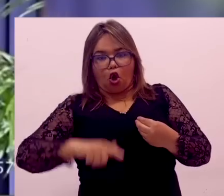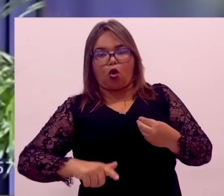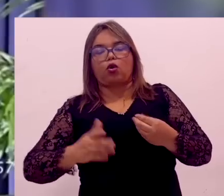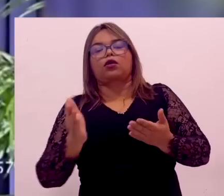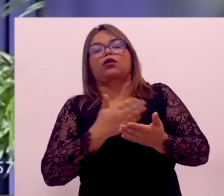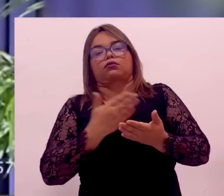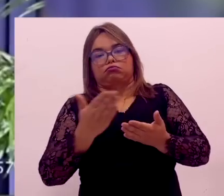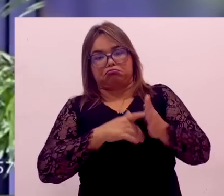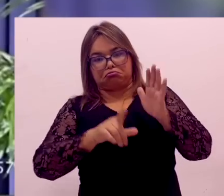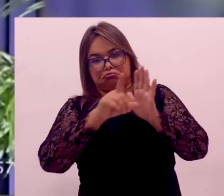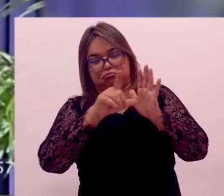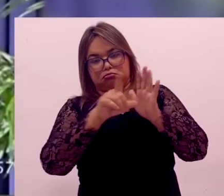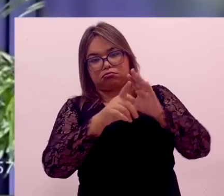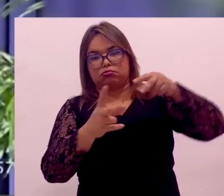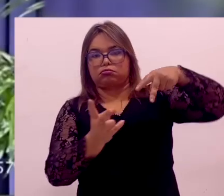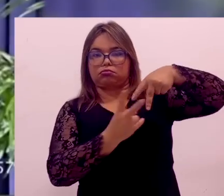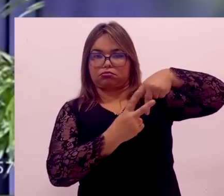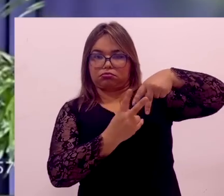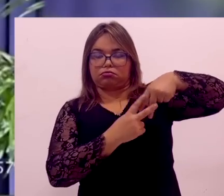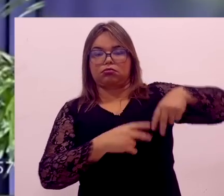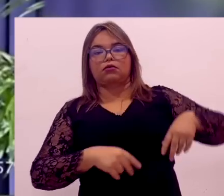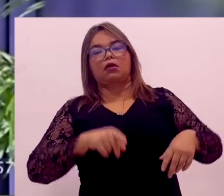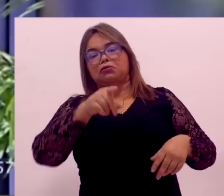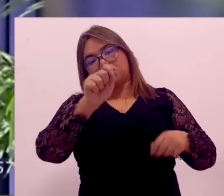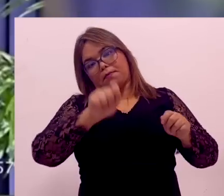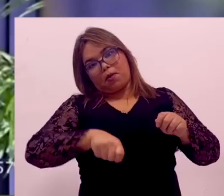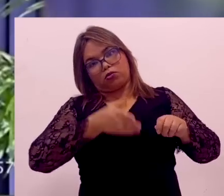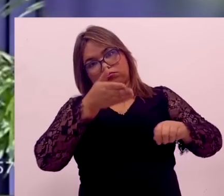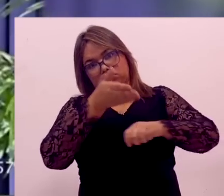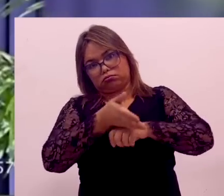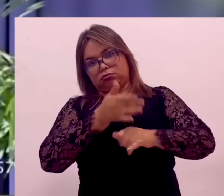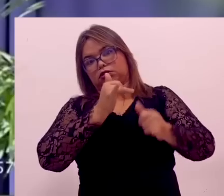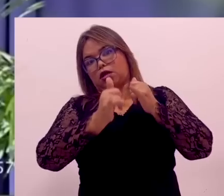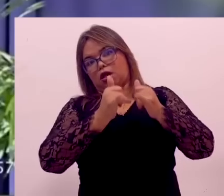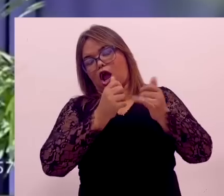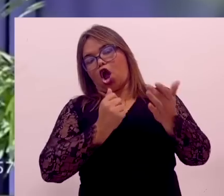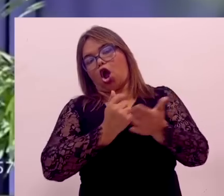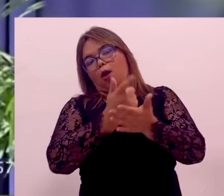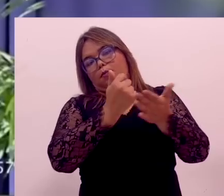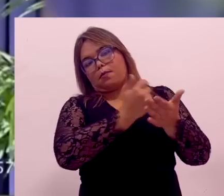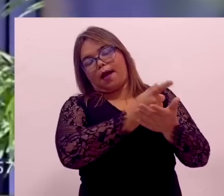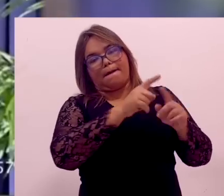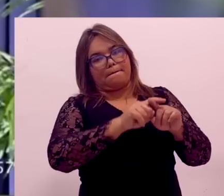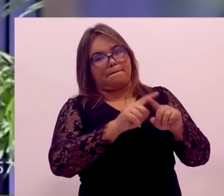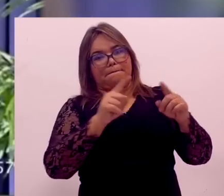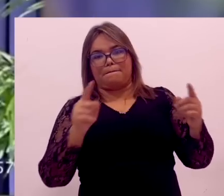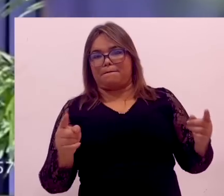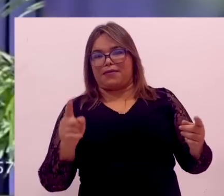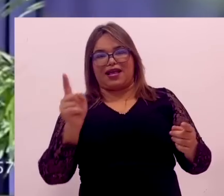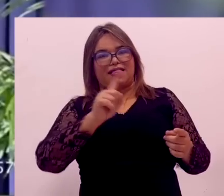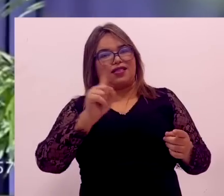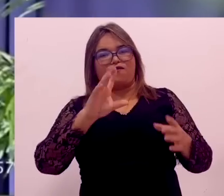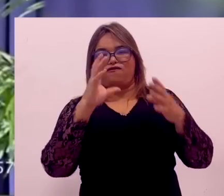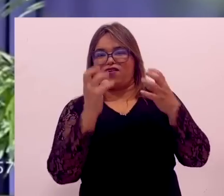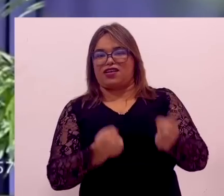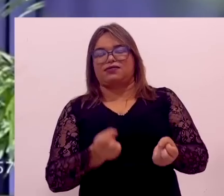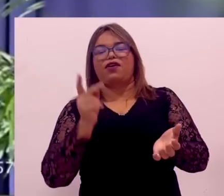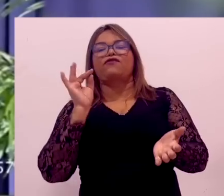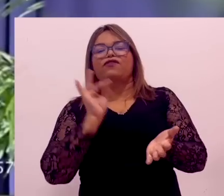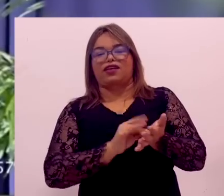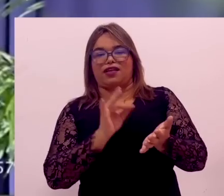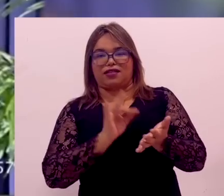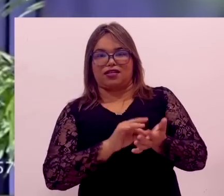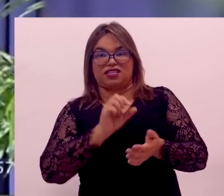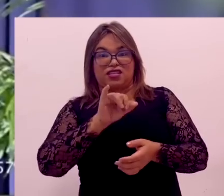aí disponível. Hoje você pode ir para a internet e comprar Morais e Dogmas, mas você não vai receber o